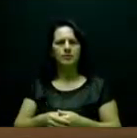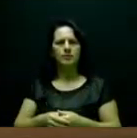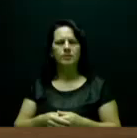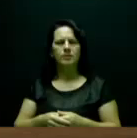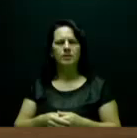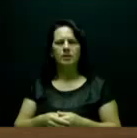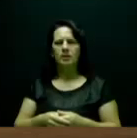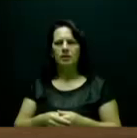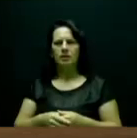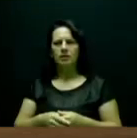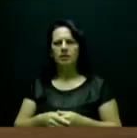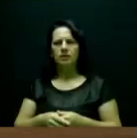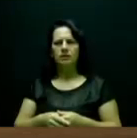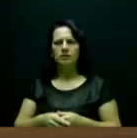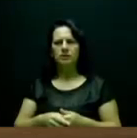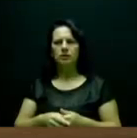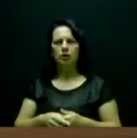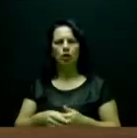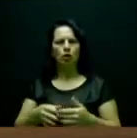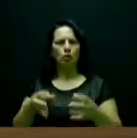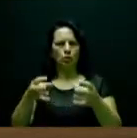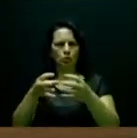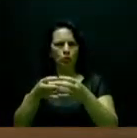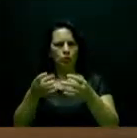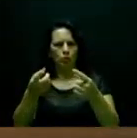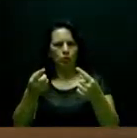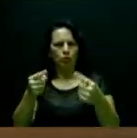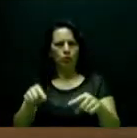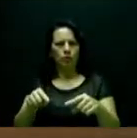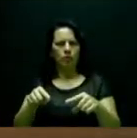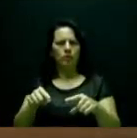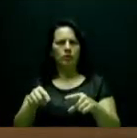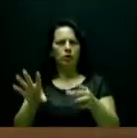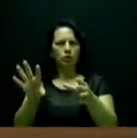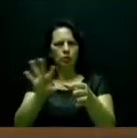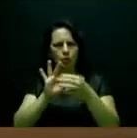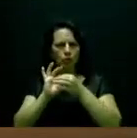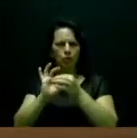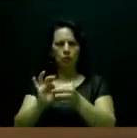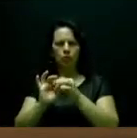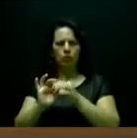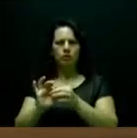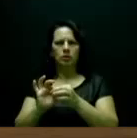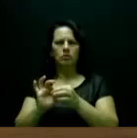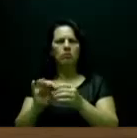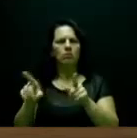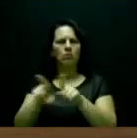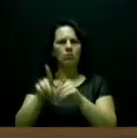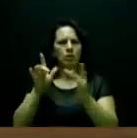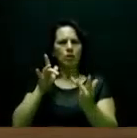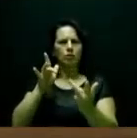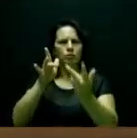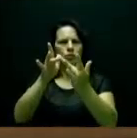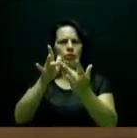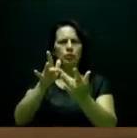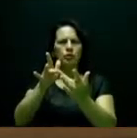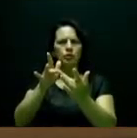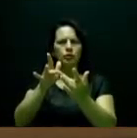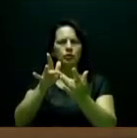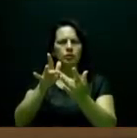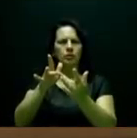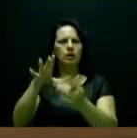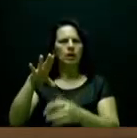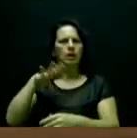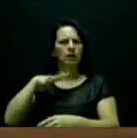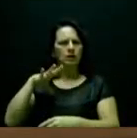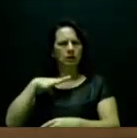vou medir esforços para que a oposição de Cubatão, a gente se una com o mesmo objetivo, que é resgatar a